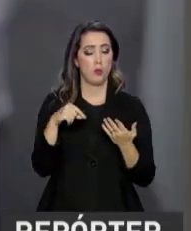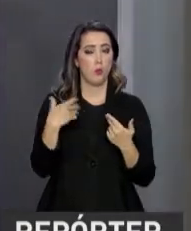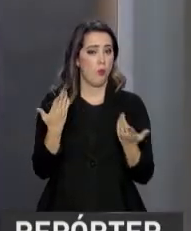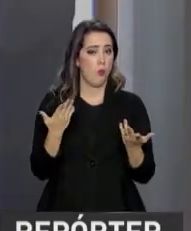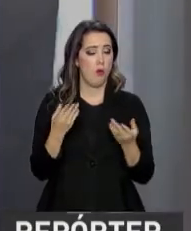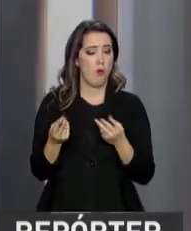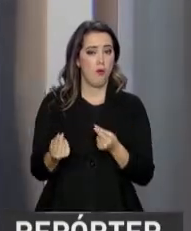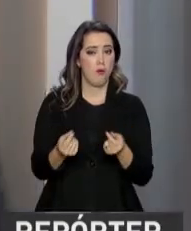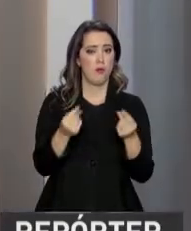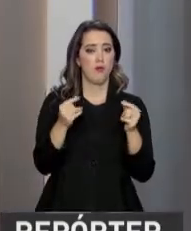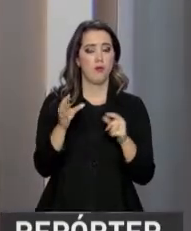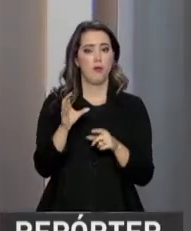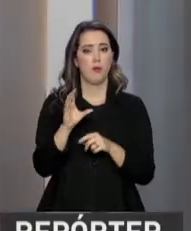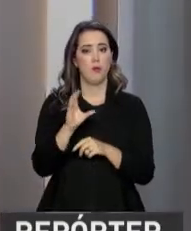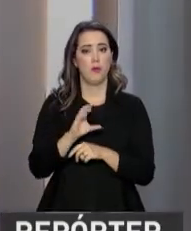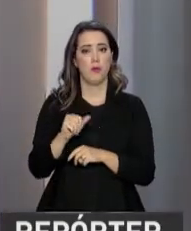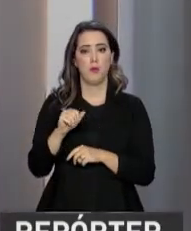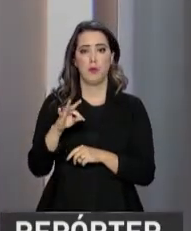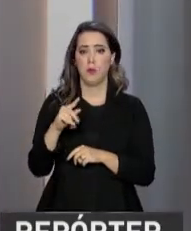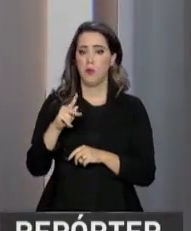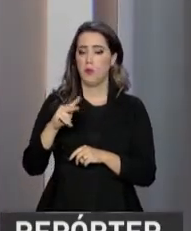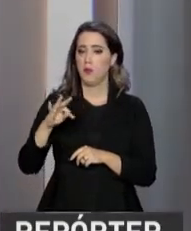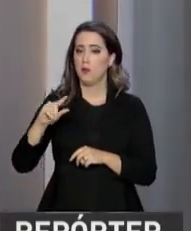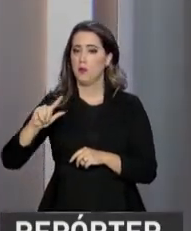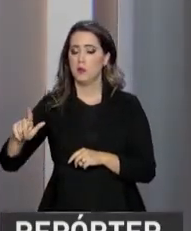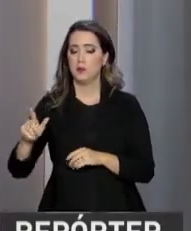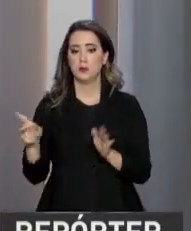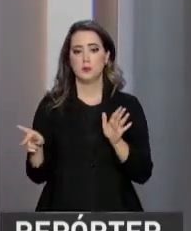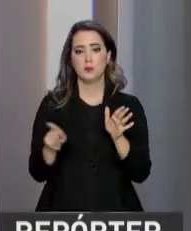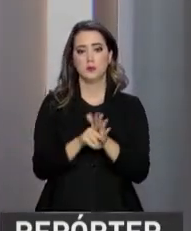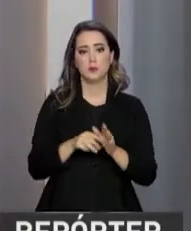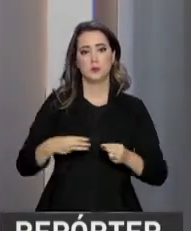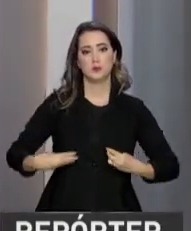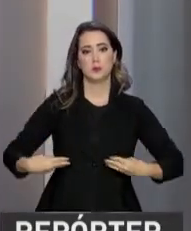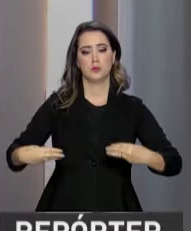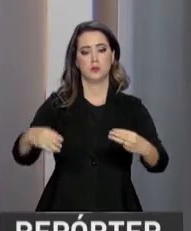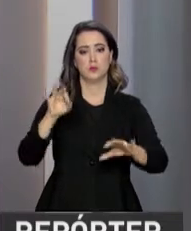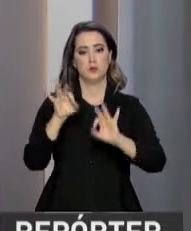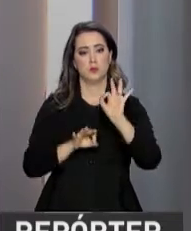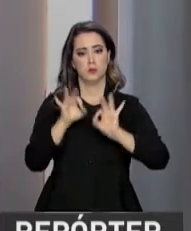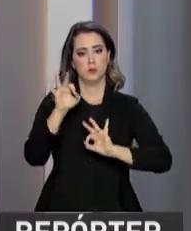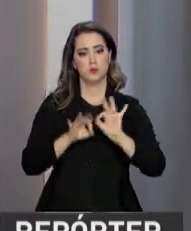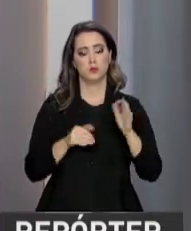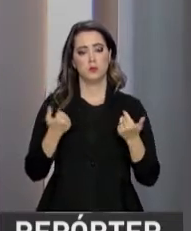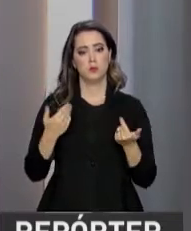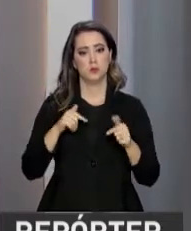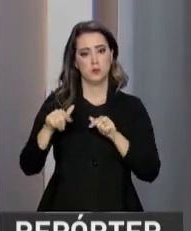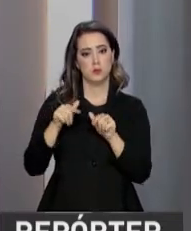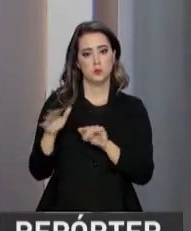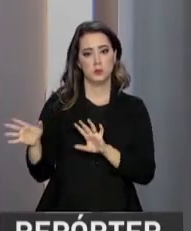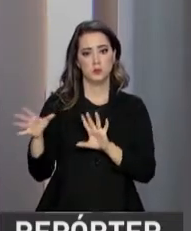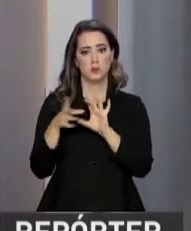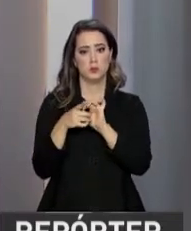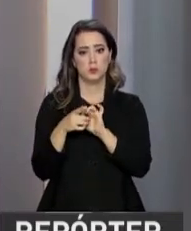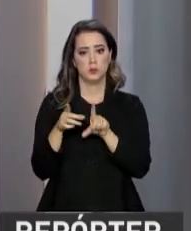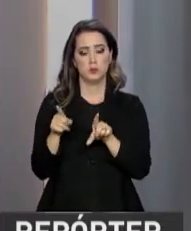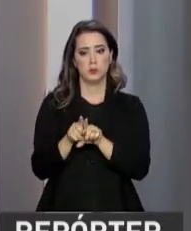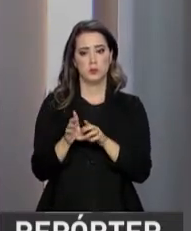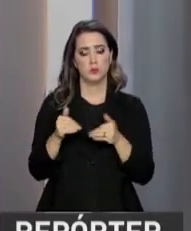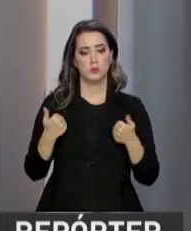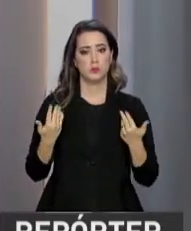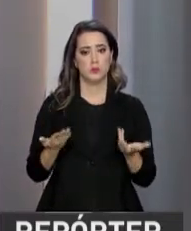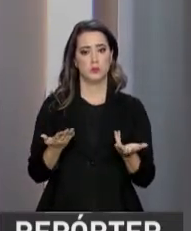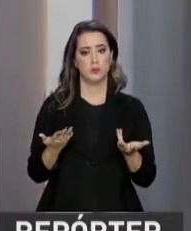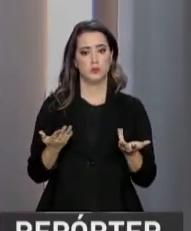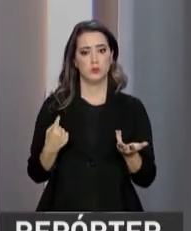esses financiamentos quanto o próprio ministério da fazenda ministério do planejamento trabalhando em conta um conjunto para que